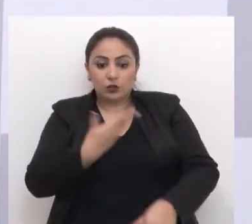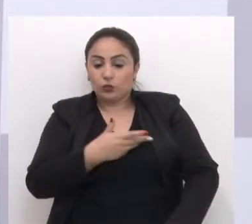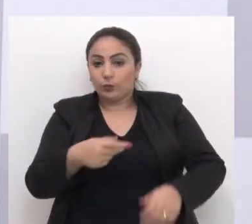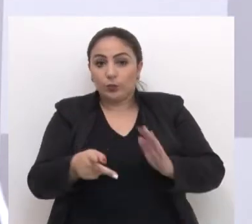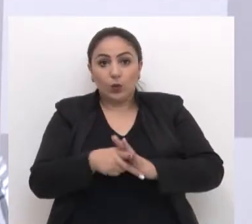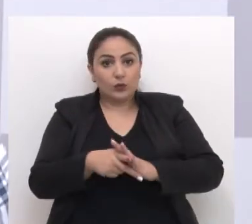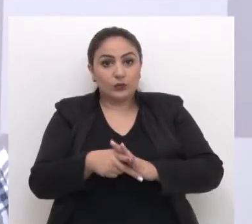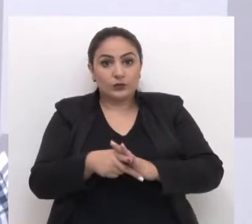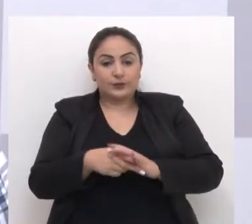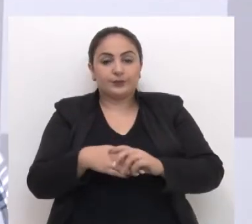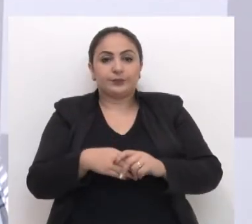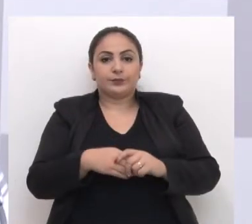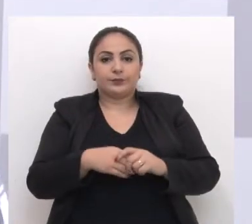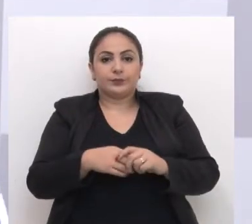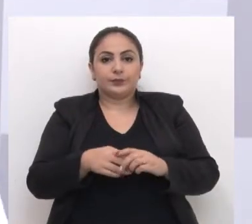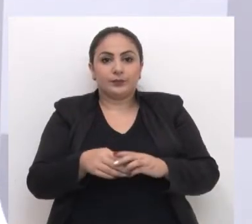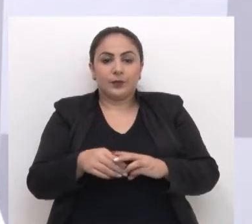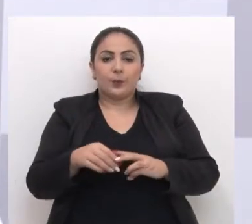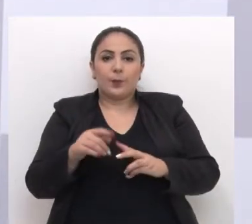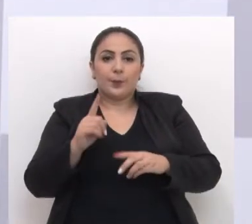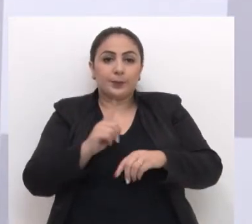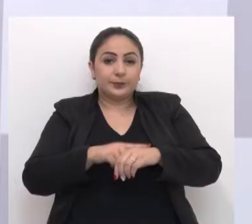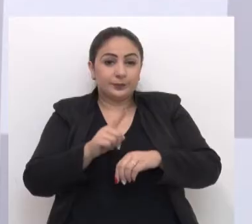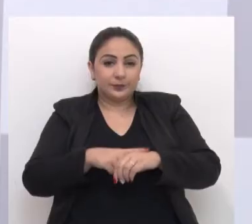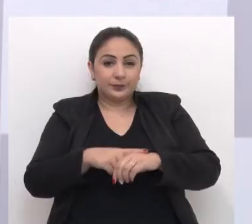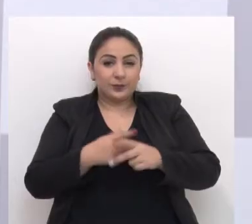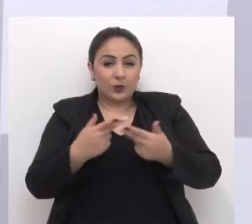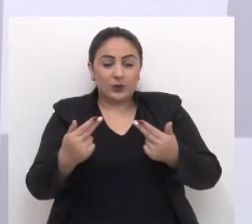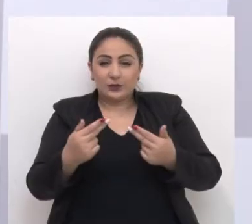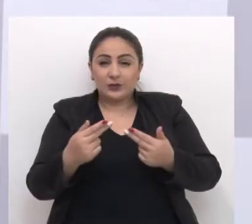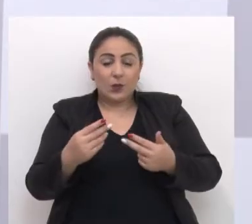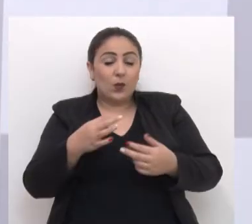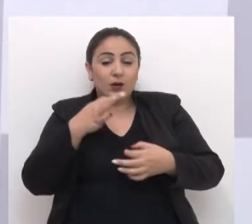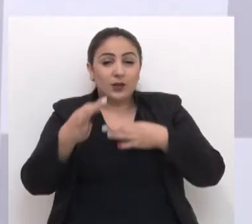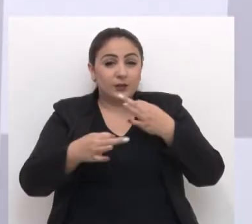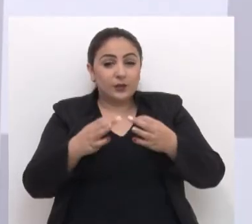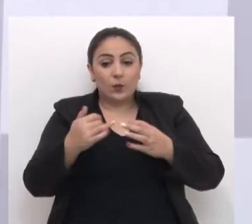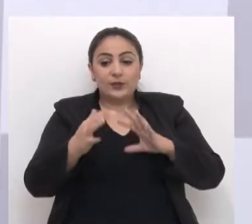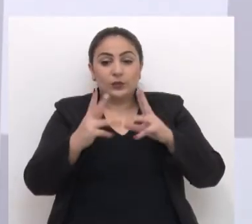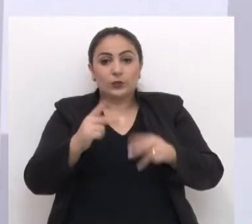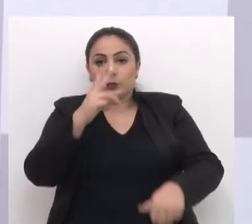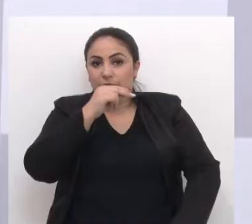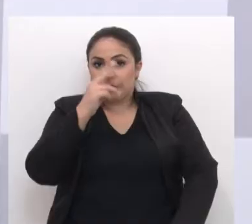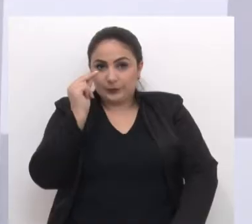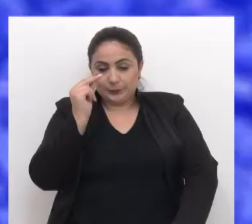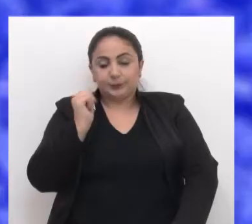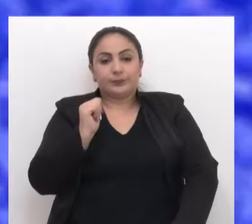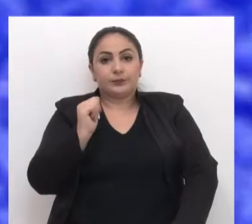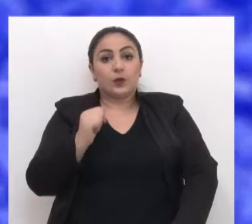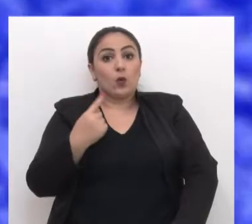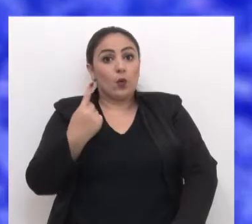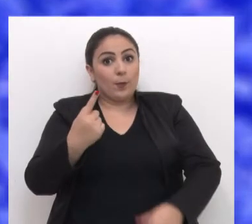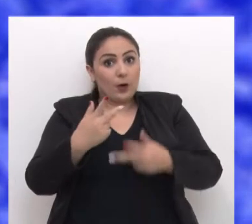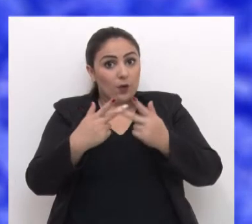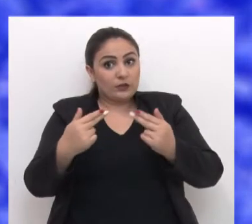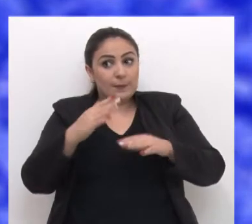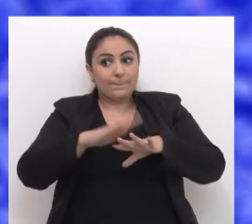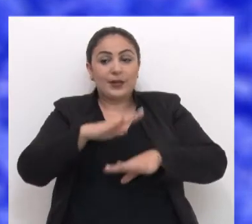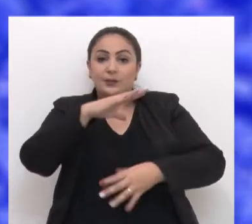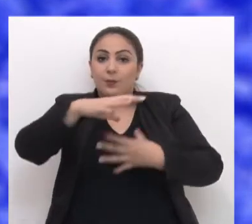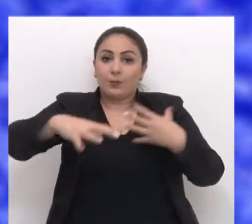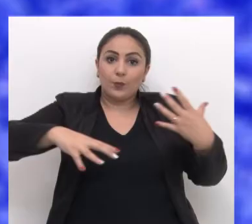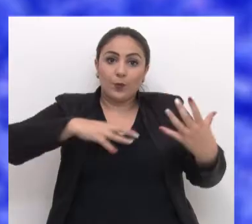nossos, né? Situação de caixa caótica na maioria dos municípios e que isso vem a calhar. Um dos pontos